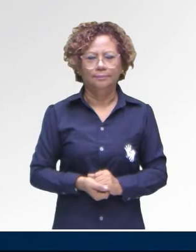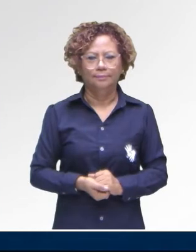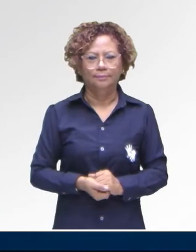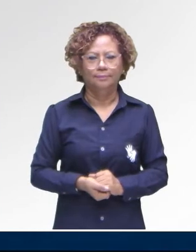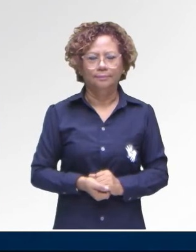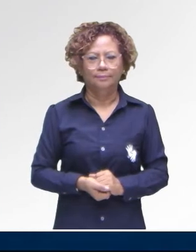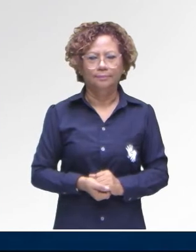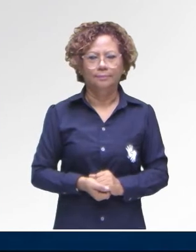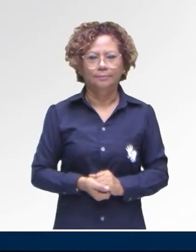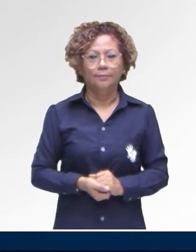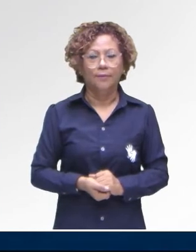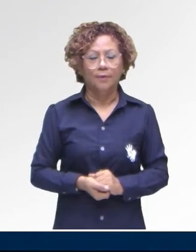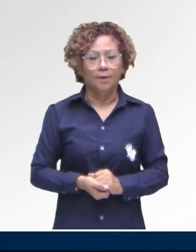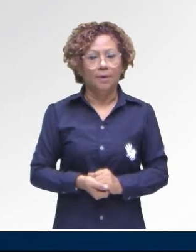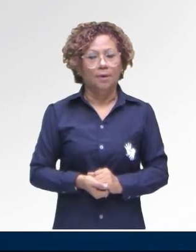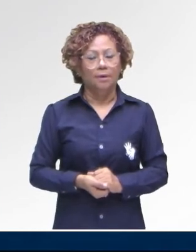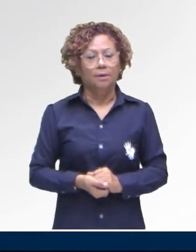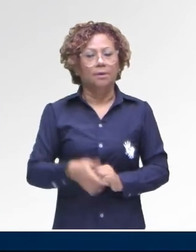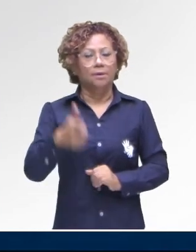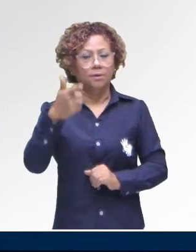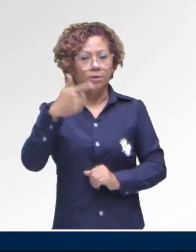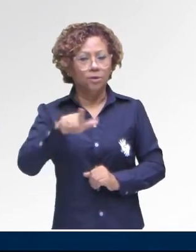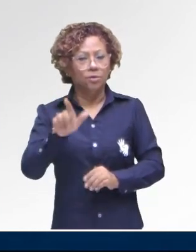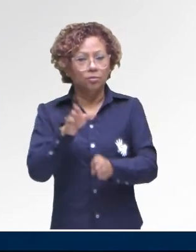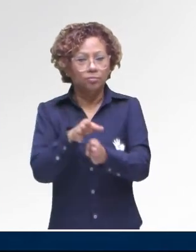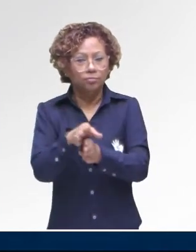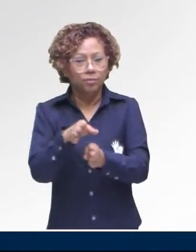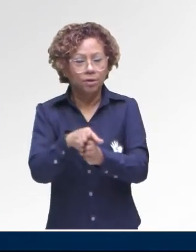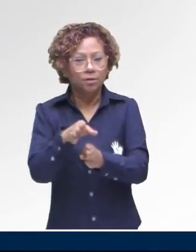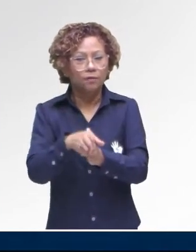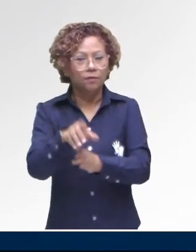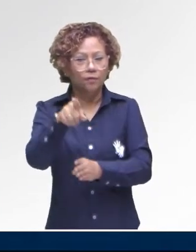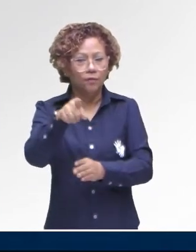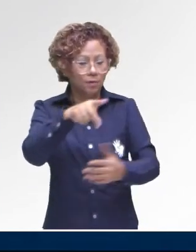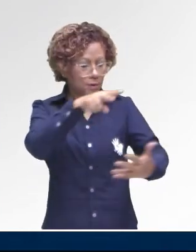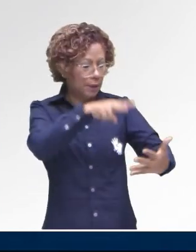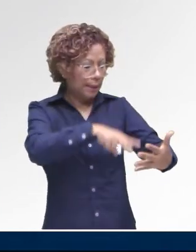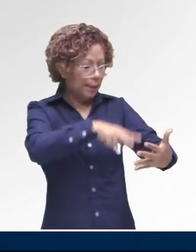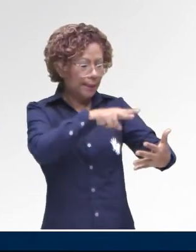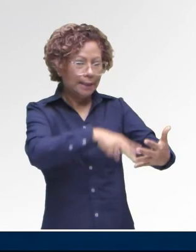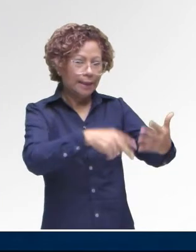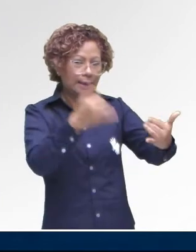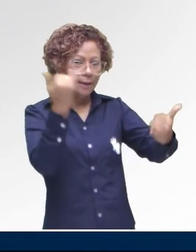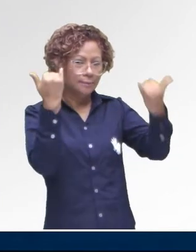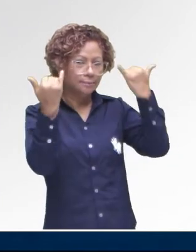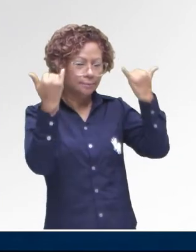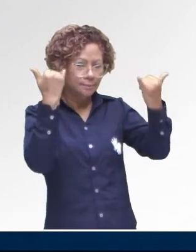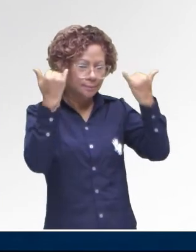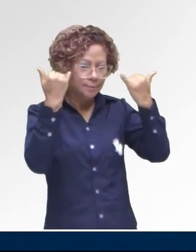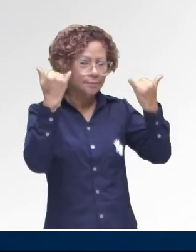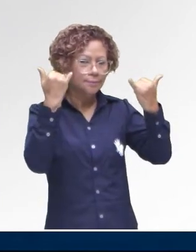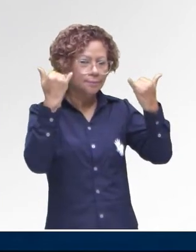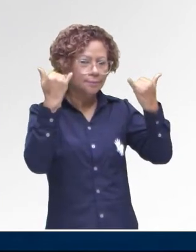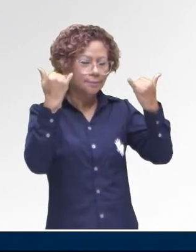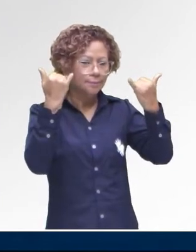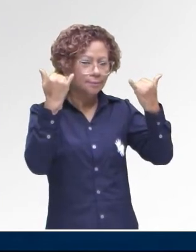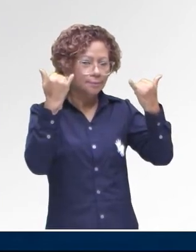Novamente eu falo da importância, né, de entendermos aí a nossa língua portuguesa.